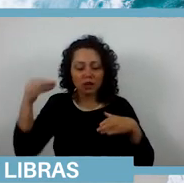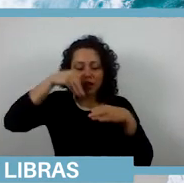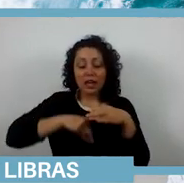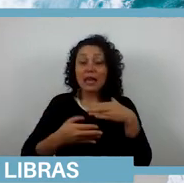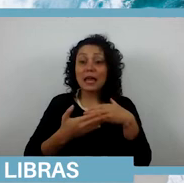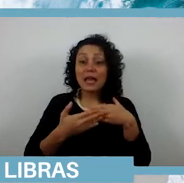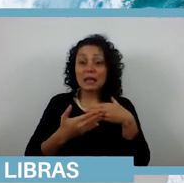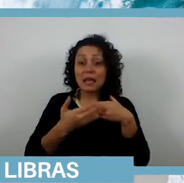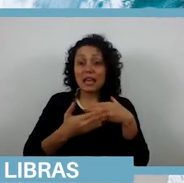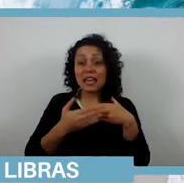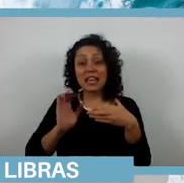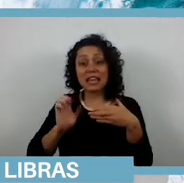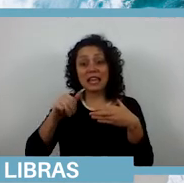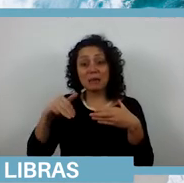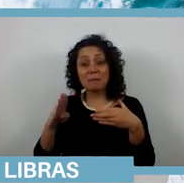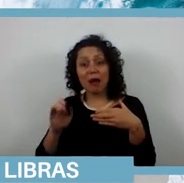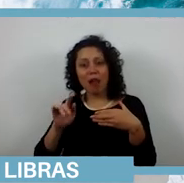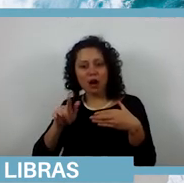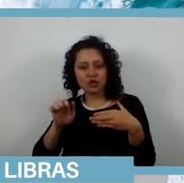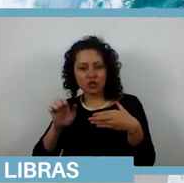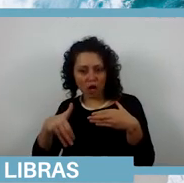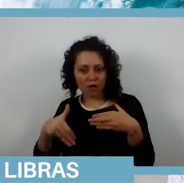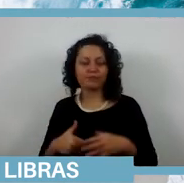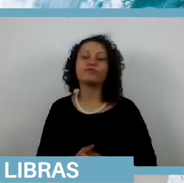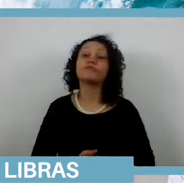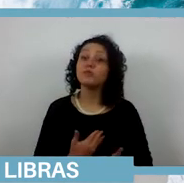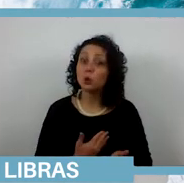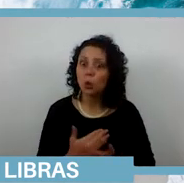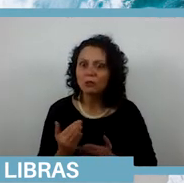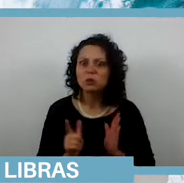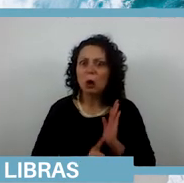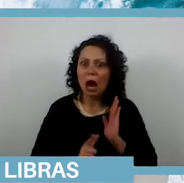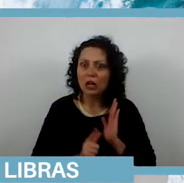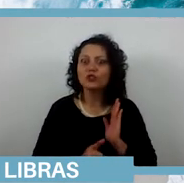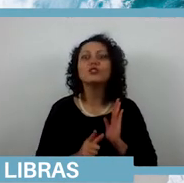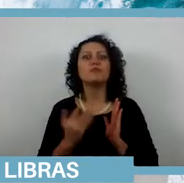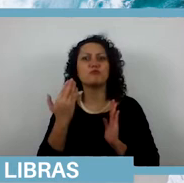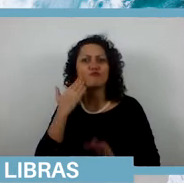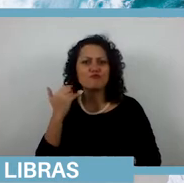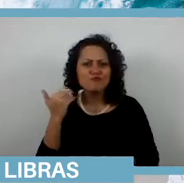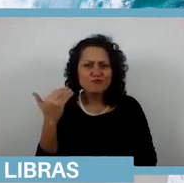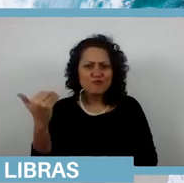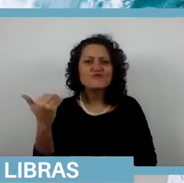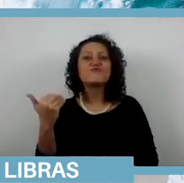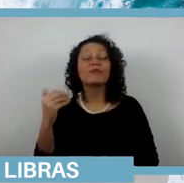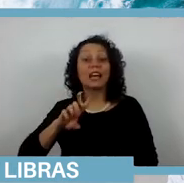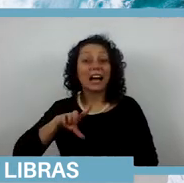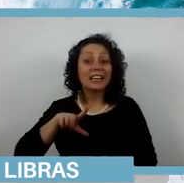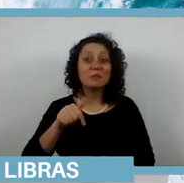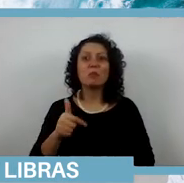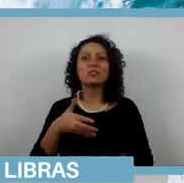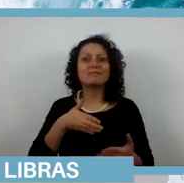nosso no começo ter um sucesso muito grande a loja e depois né começou começar a surgir várias dificuldades